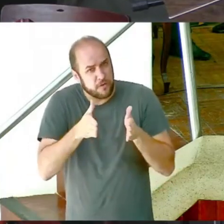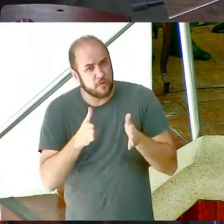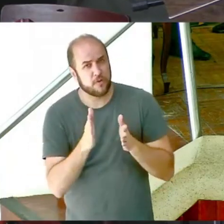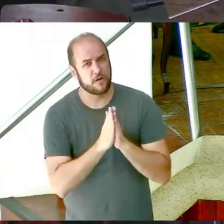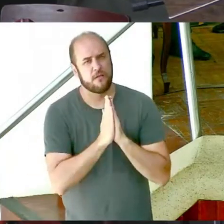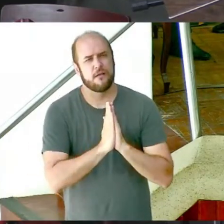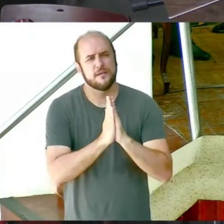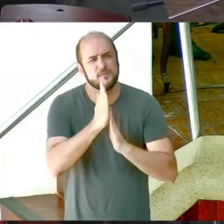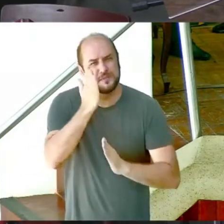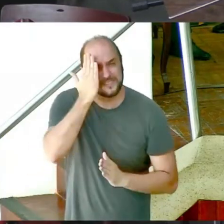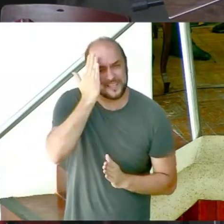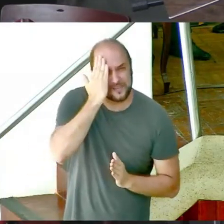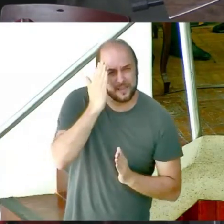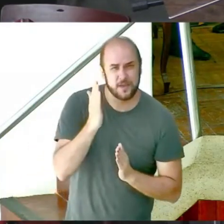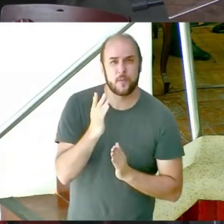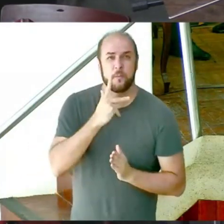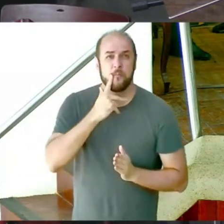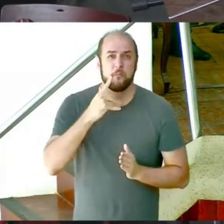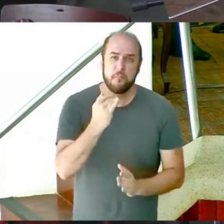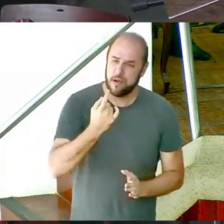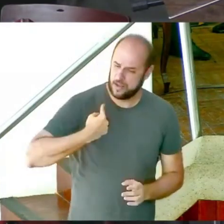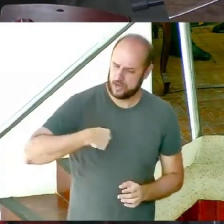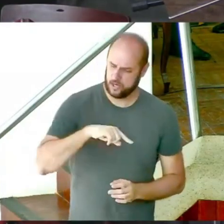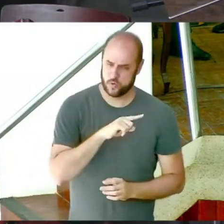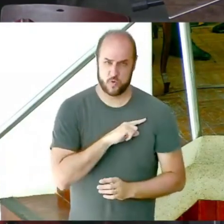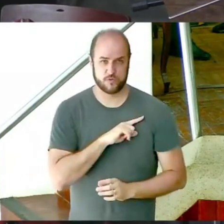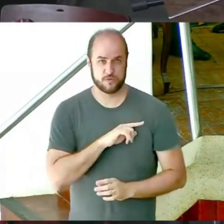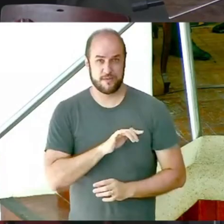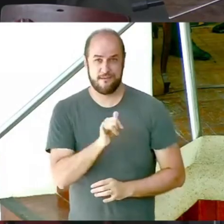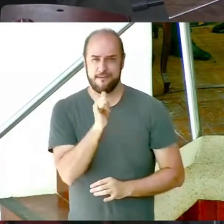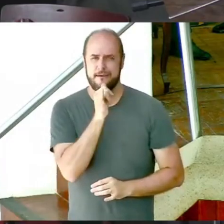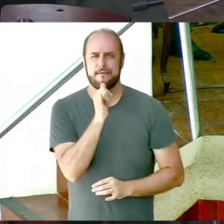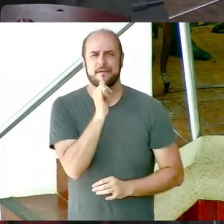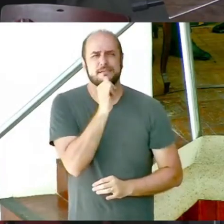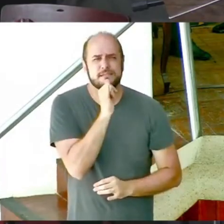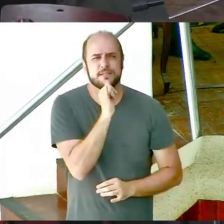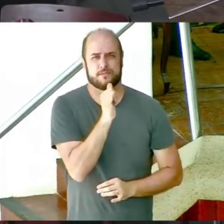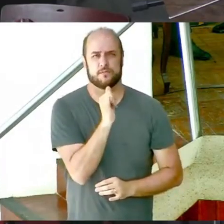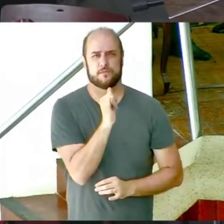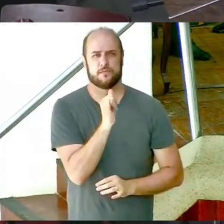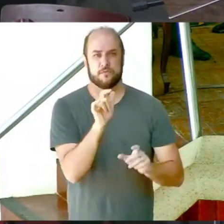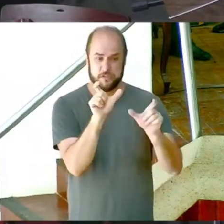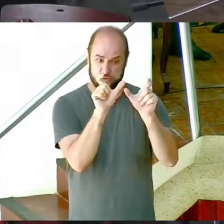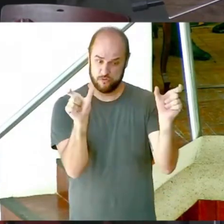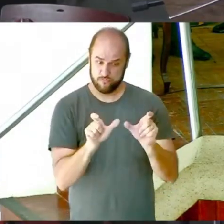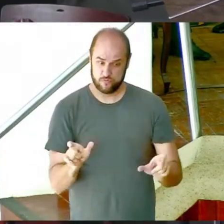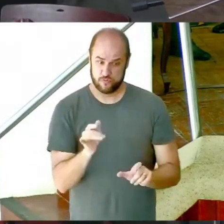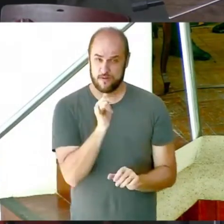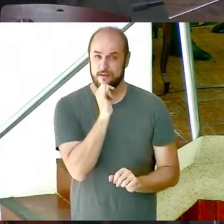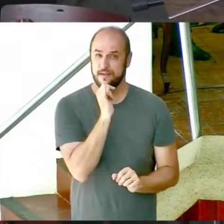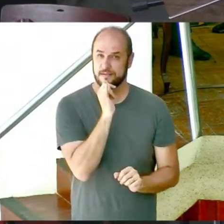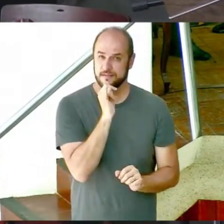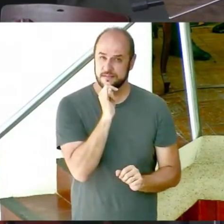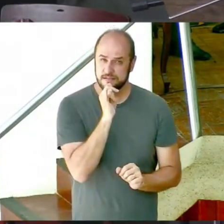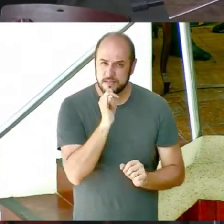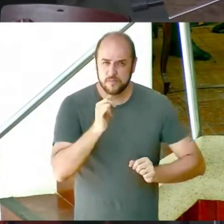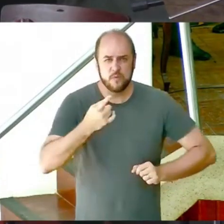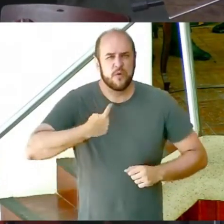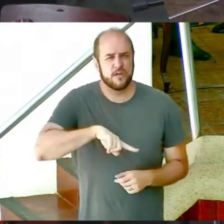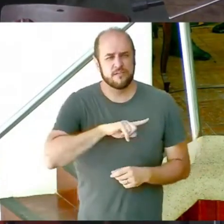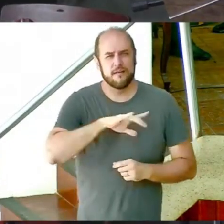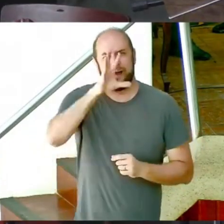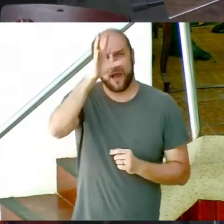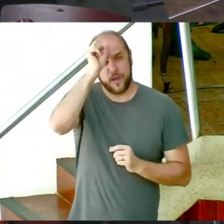que a oração do Pai Nosso é uma oração modelo, uma oração de infraestrutura que nos fornece os